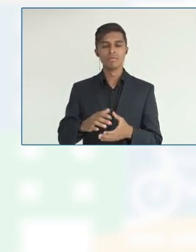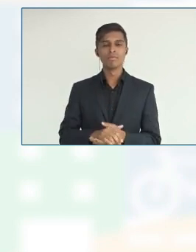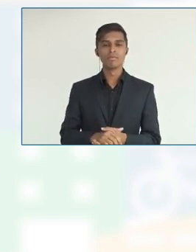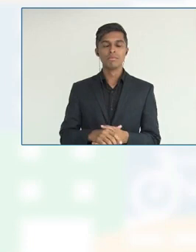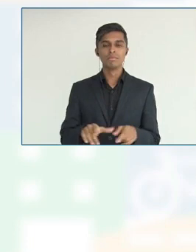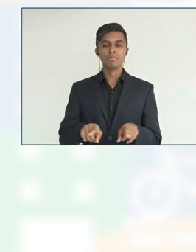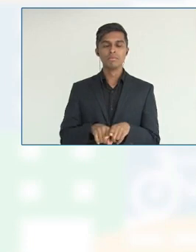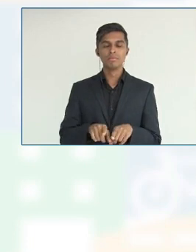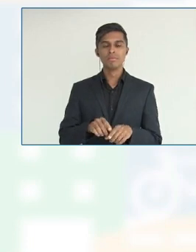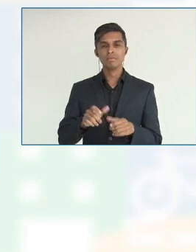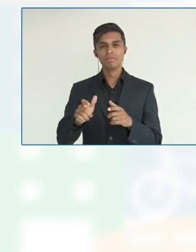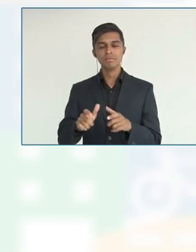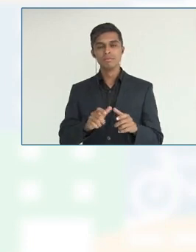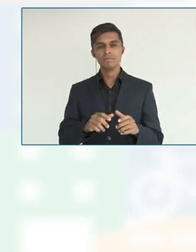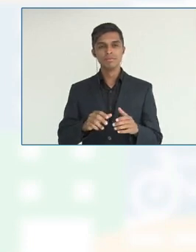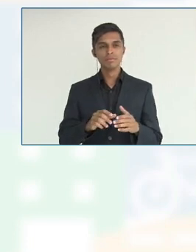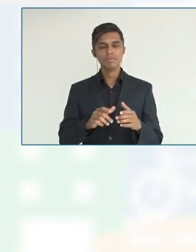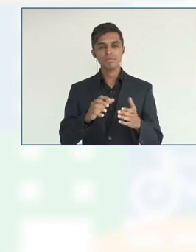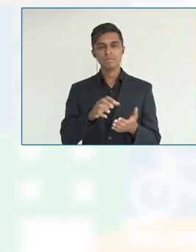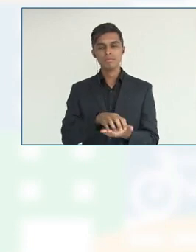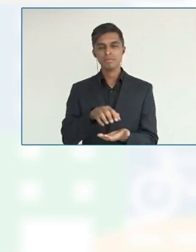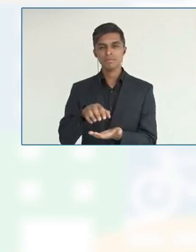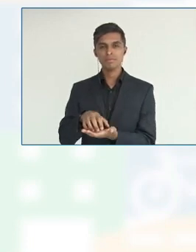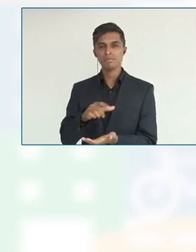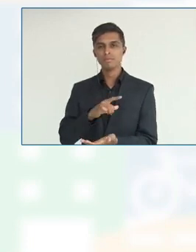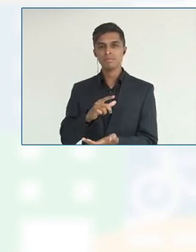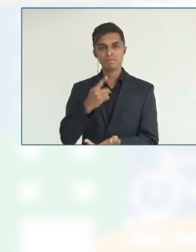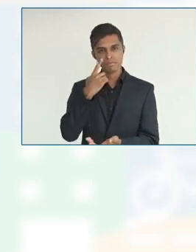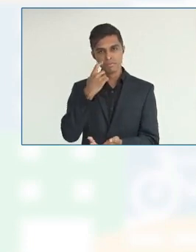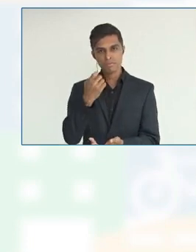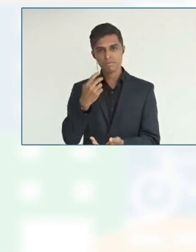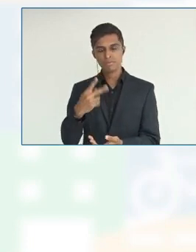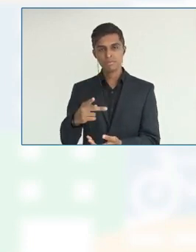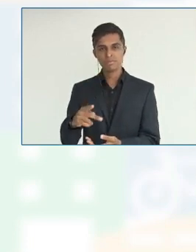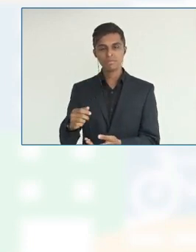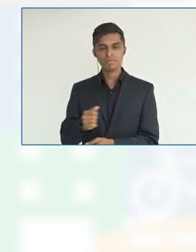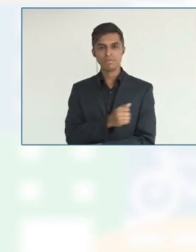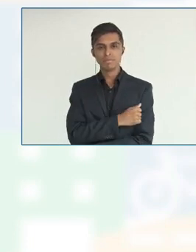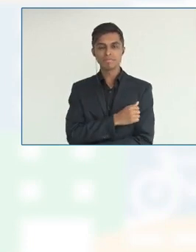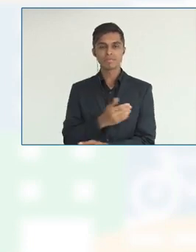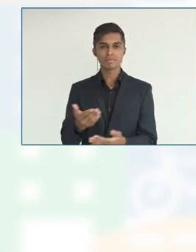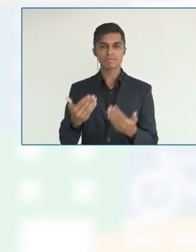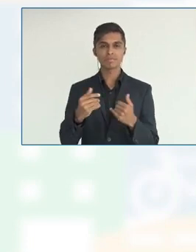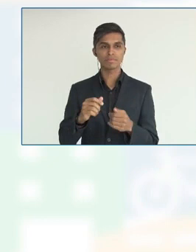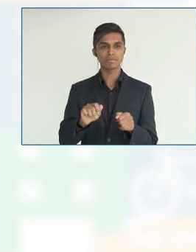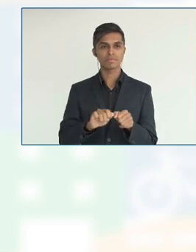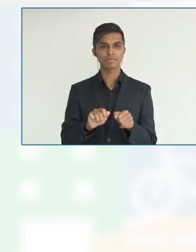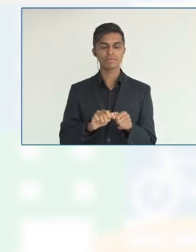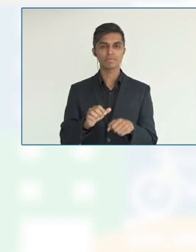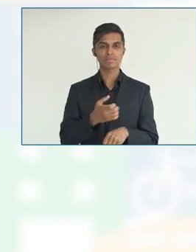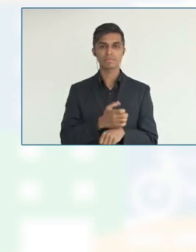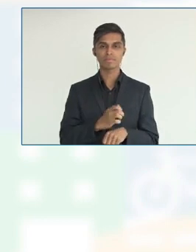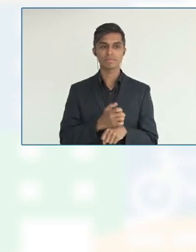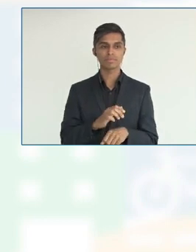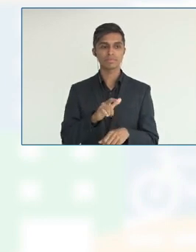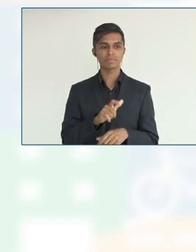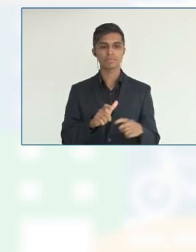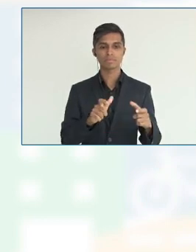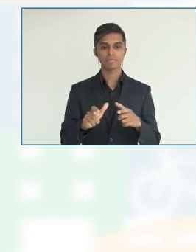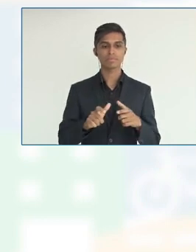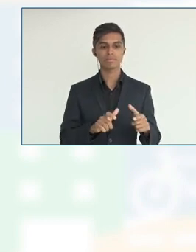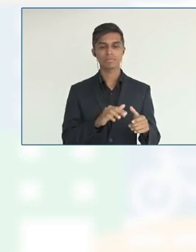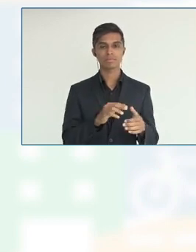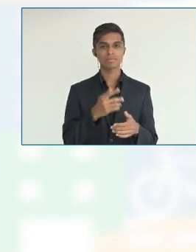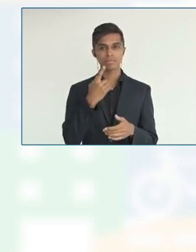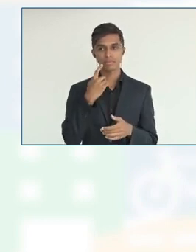em que seus alunos venham desenvolver estágio nesses campos de prática, e também aqui